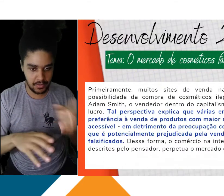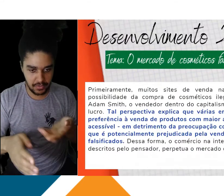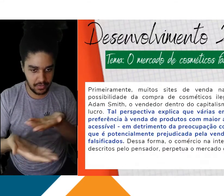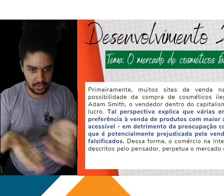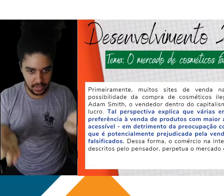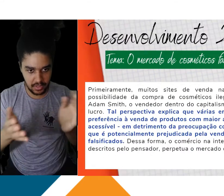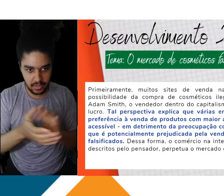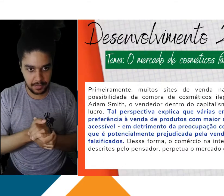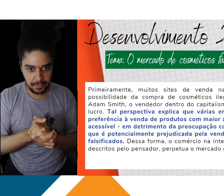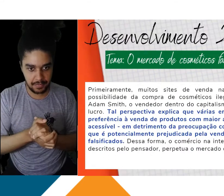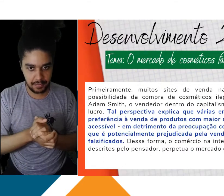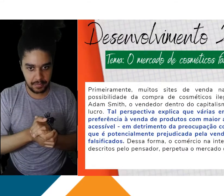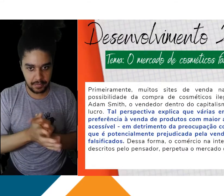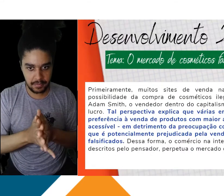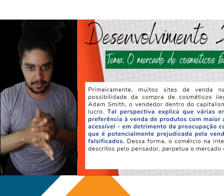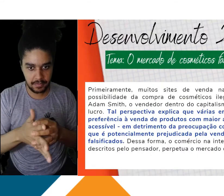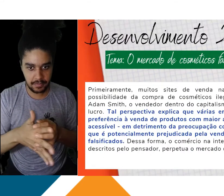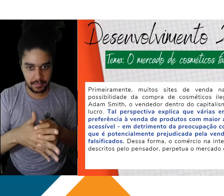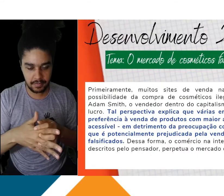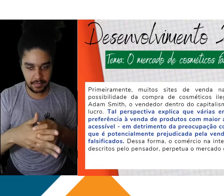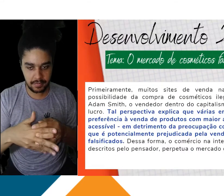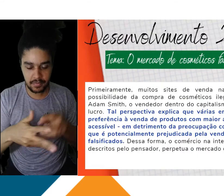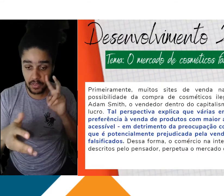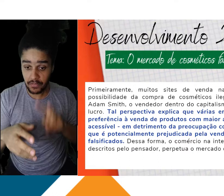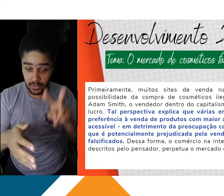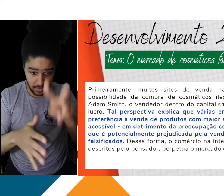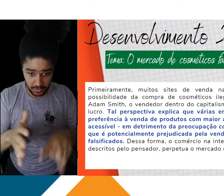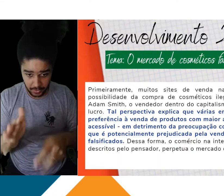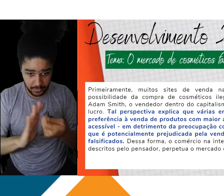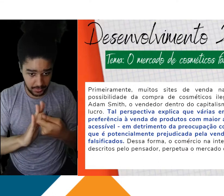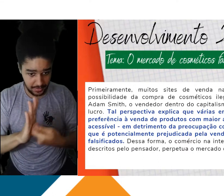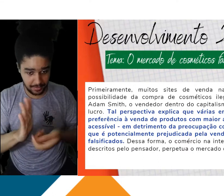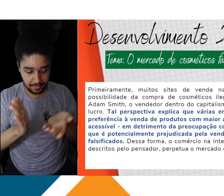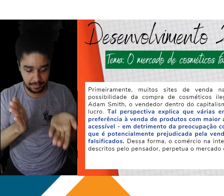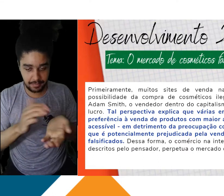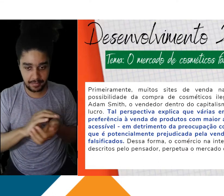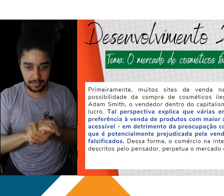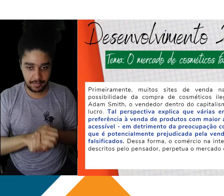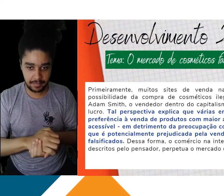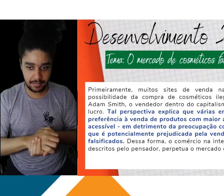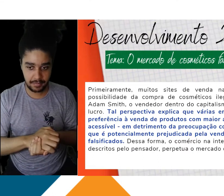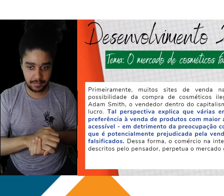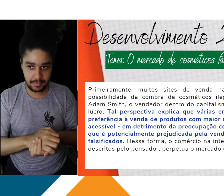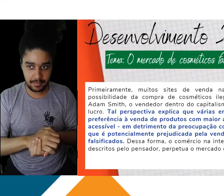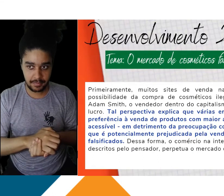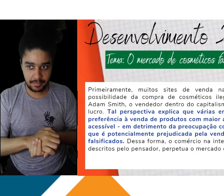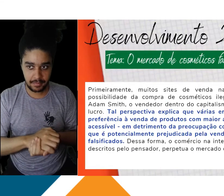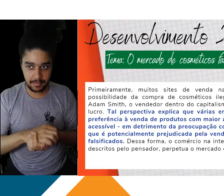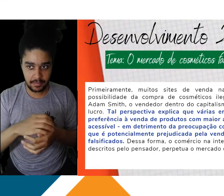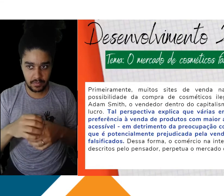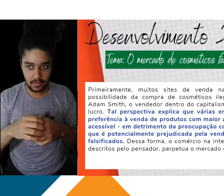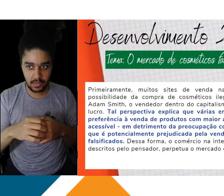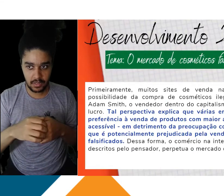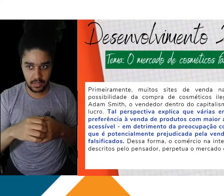aqui. Primeiramente, muitos sites de venda na internet ainda apresentam a possibilidade da compra de cosméticos ilegítimos.